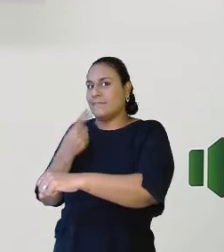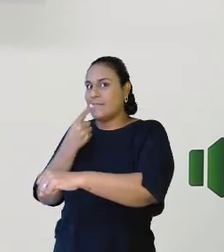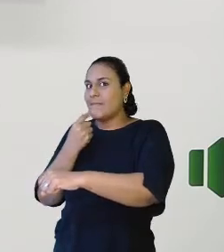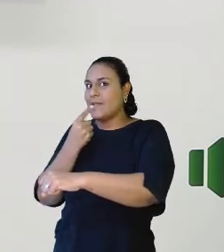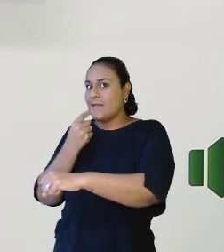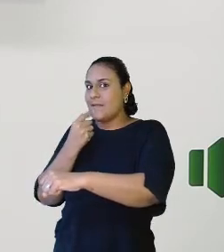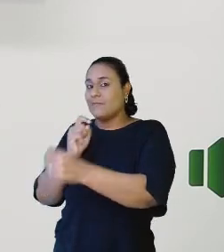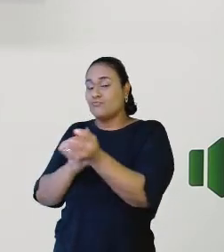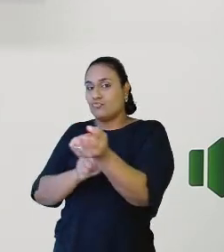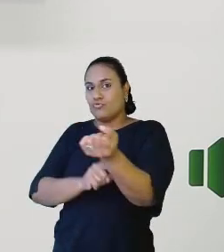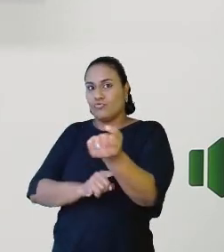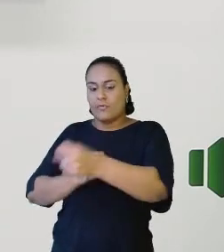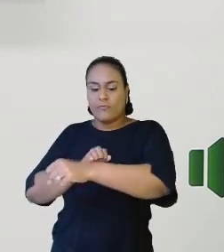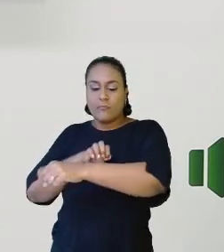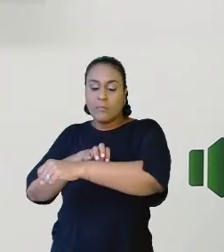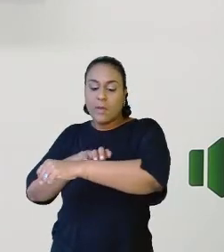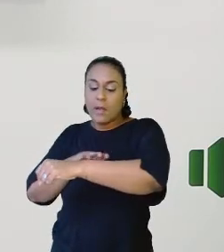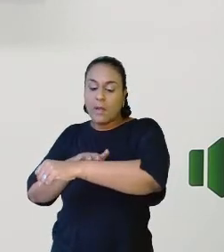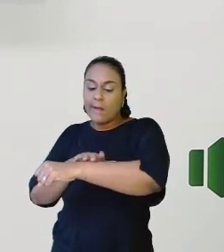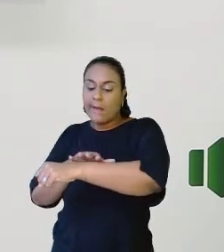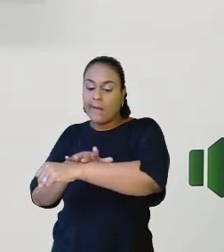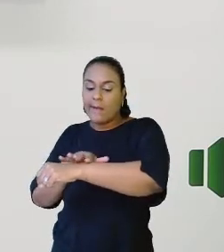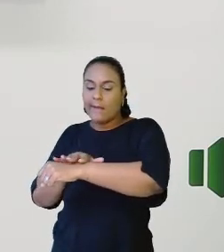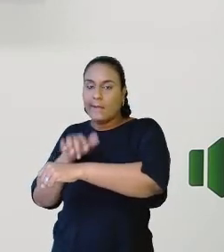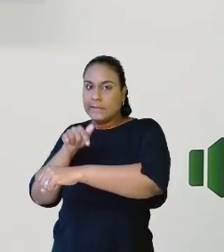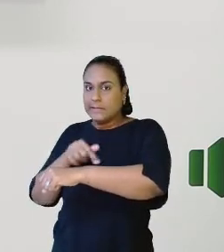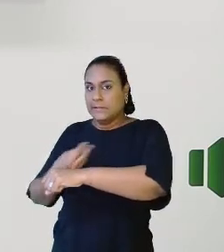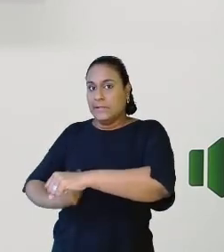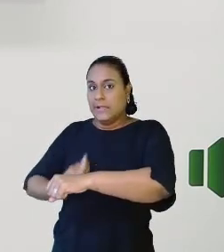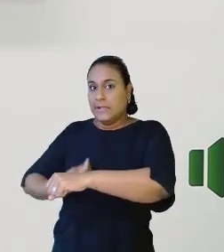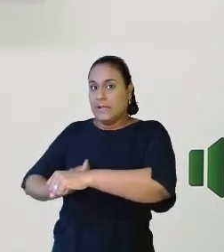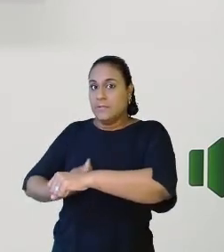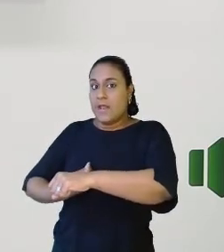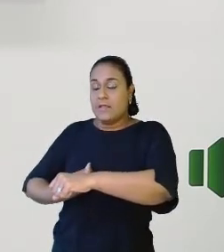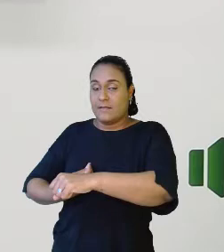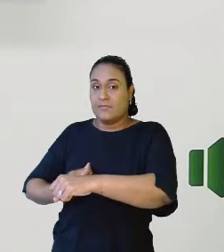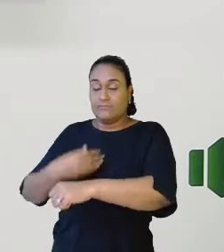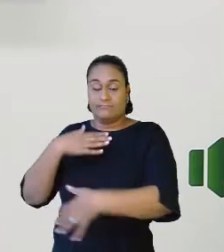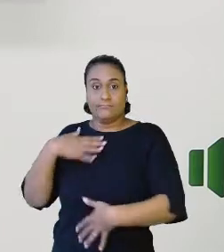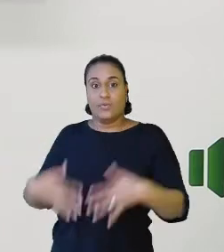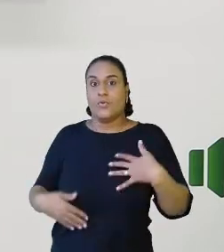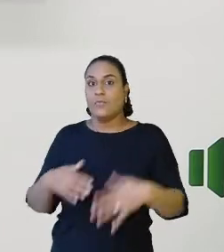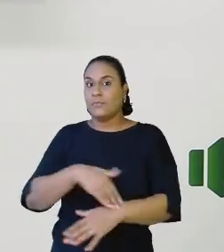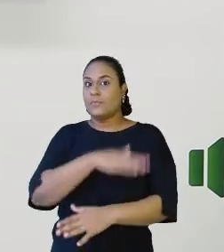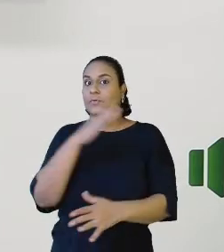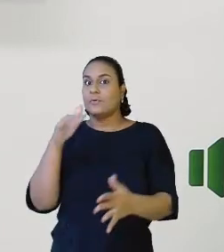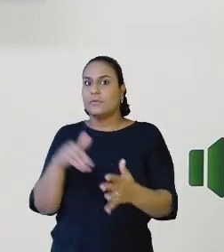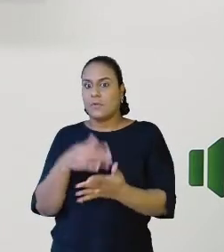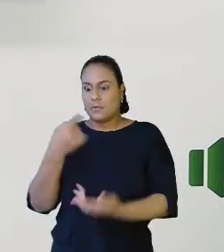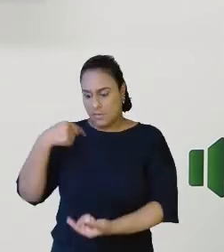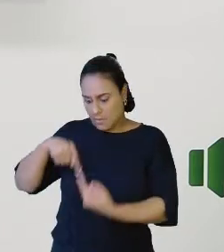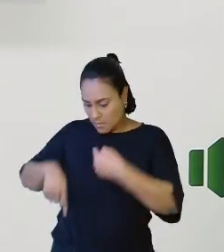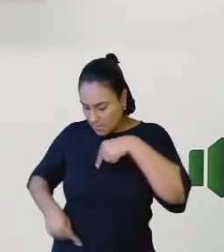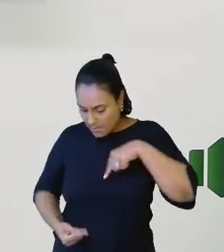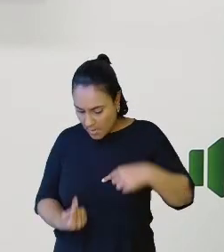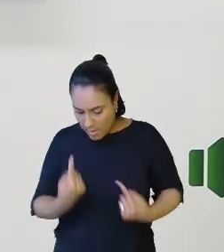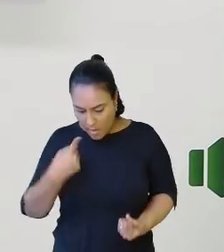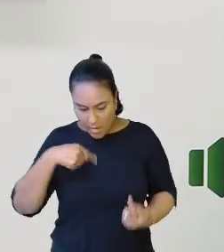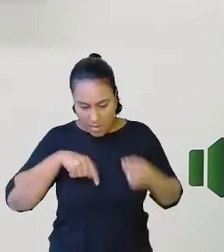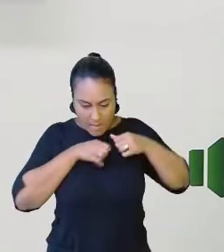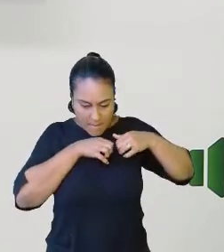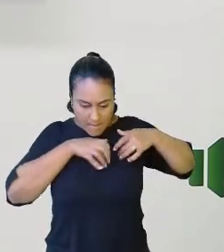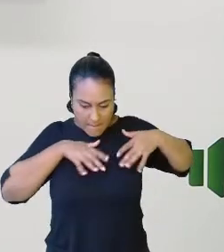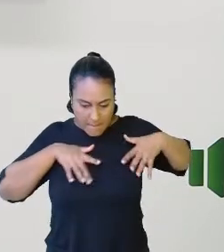ele está aparecendo. Isso prova que ele está presente em todo o nosso corpo e ele está circulando.